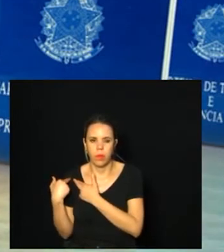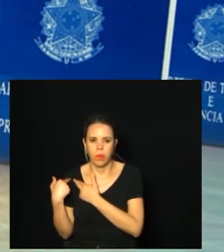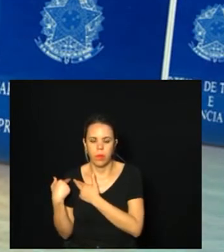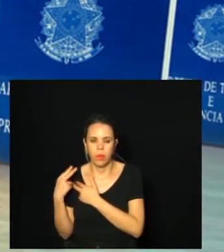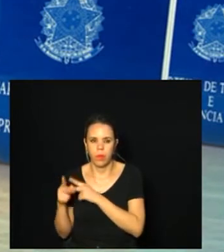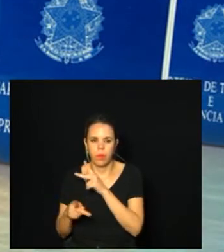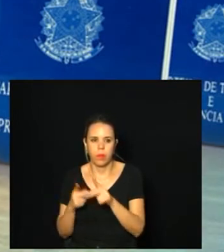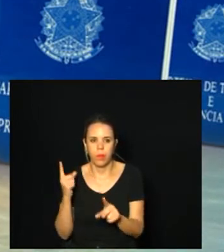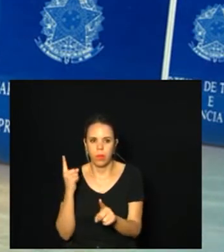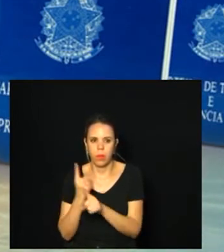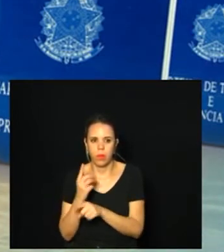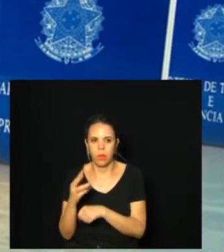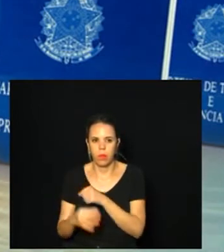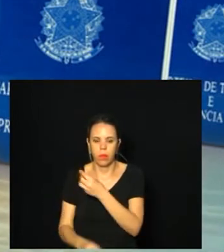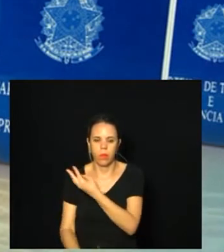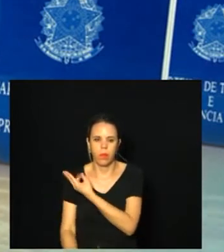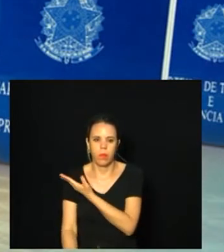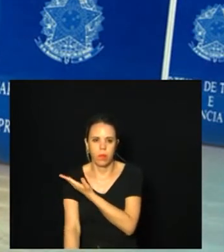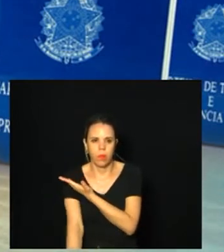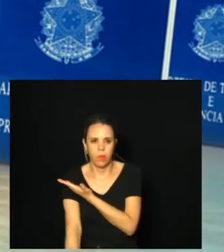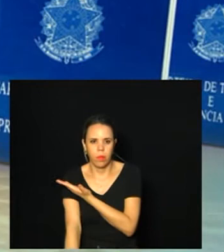candidato encontra no site